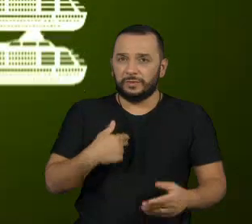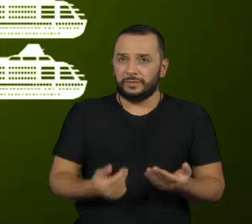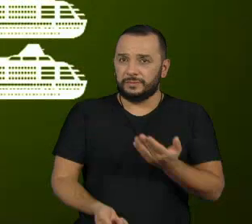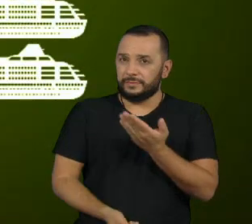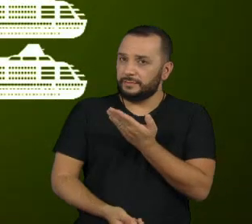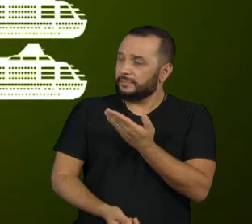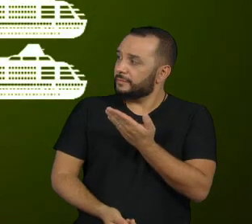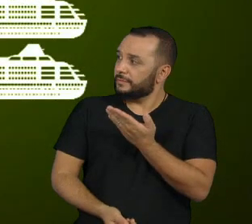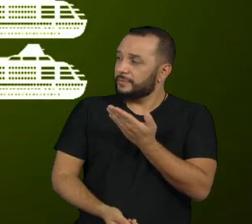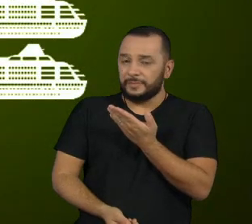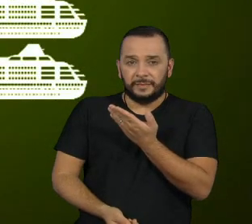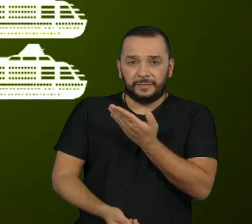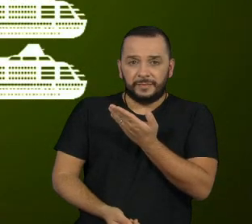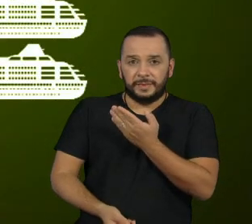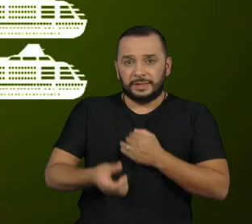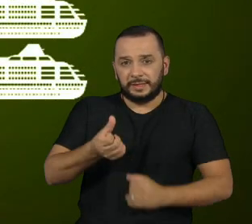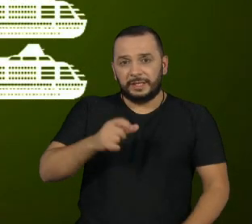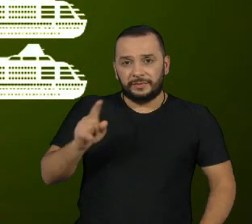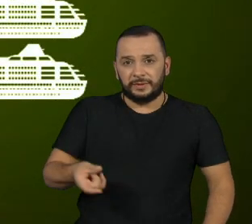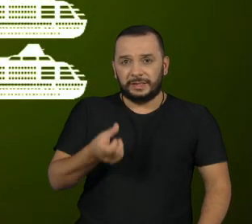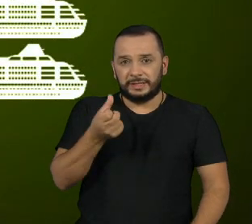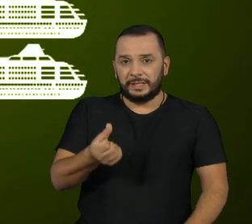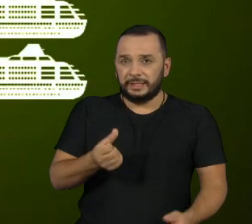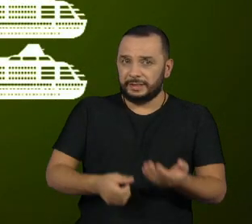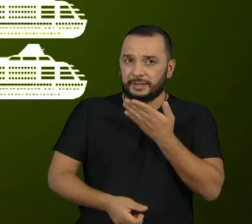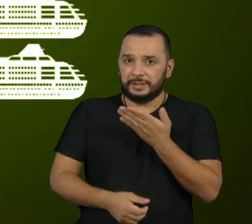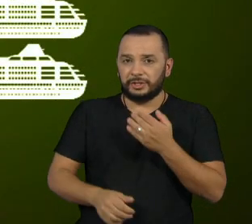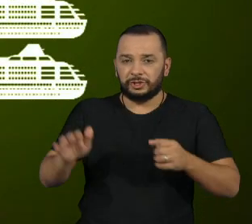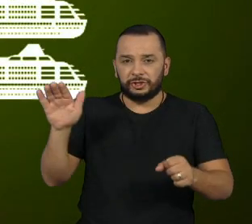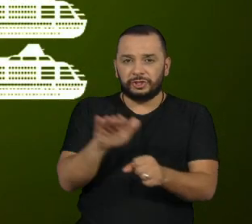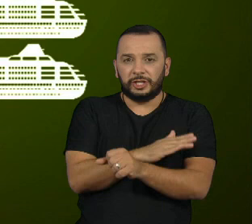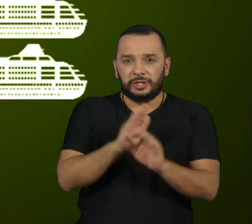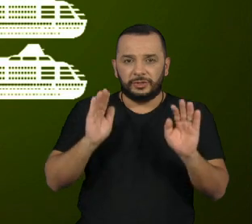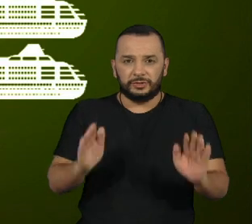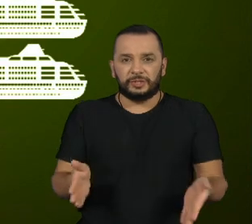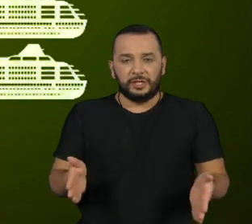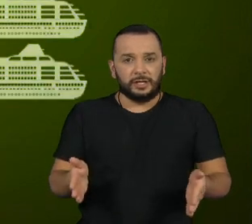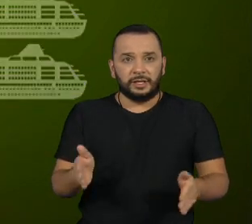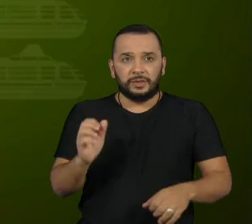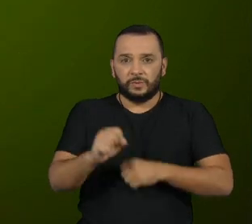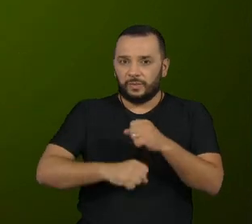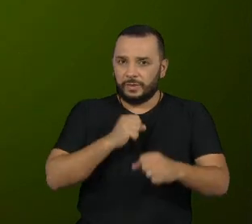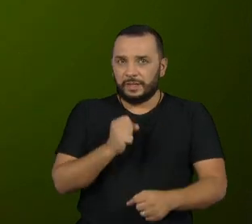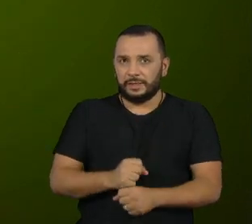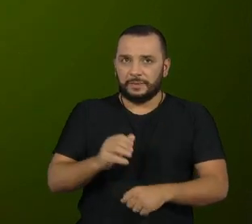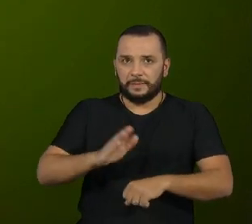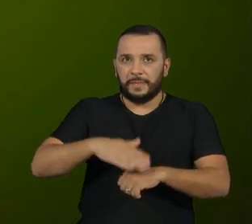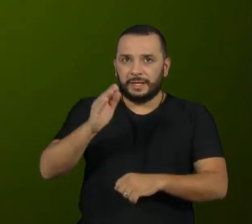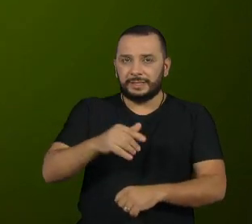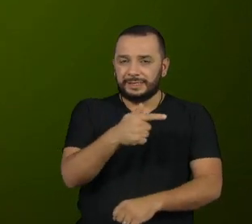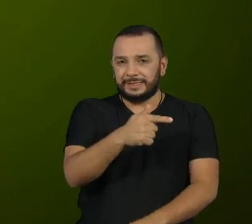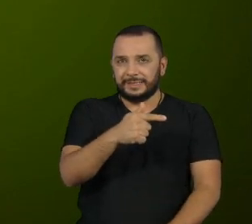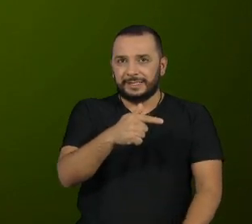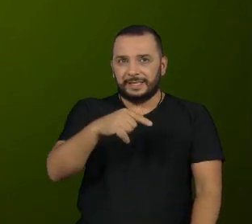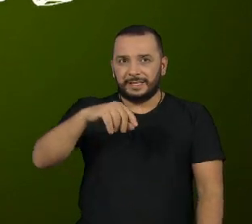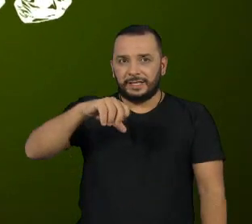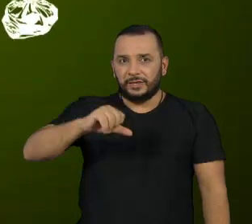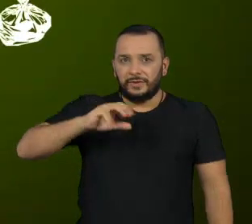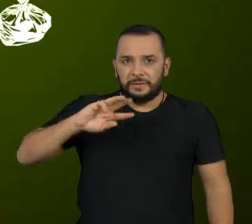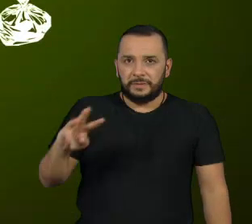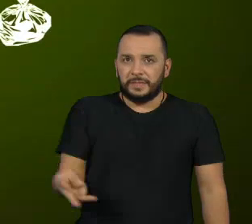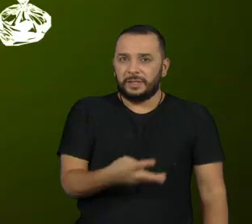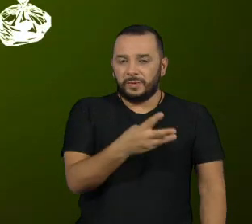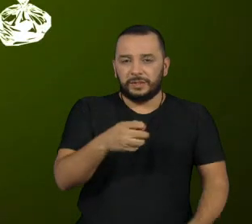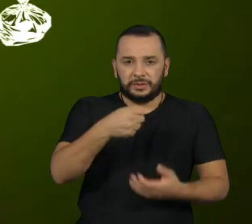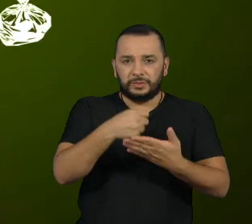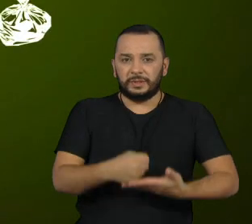a 6,6 navios cheinhos. No ano todo, mais de 79 milhões